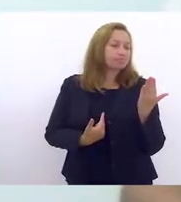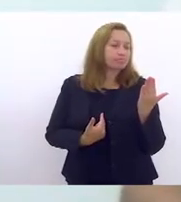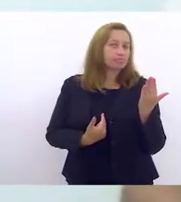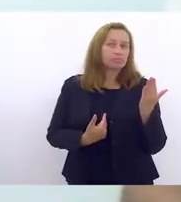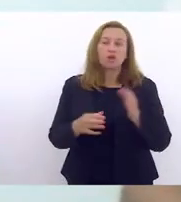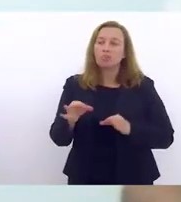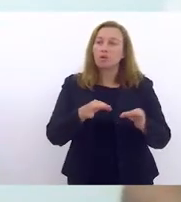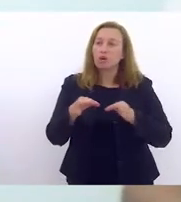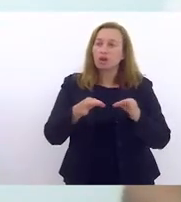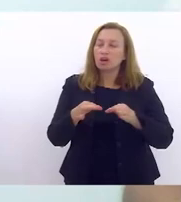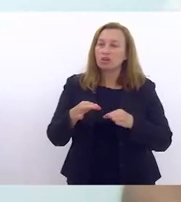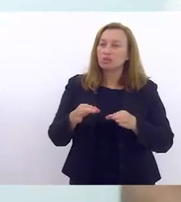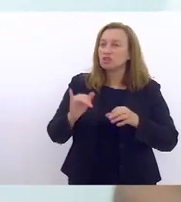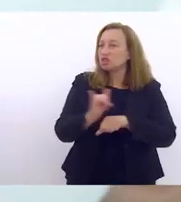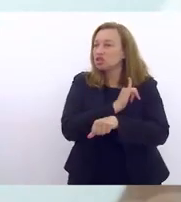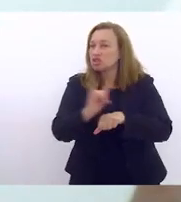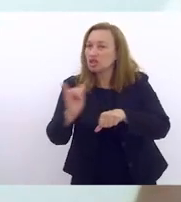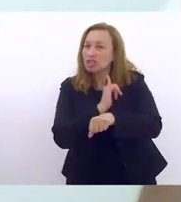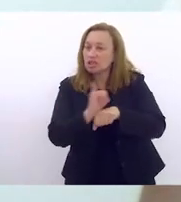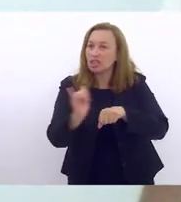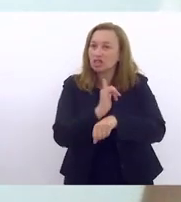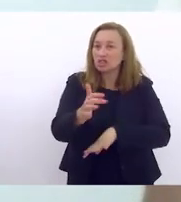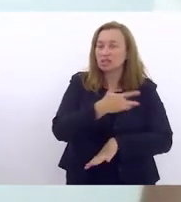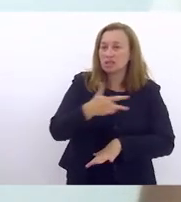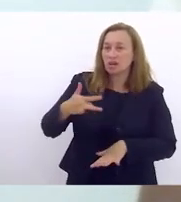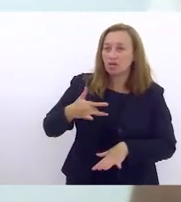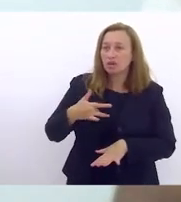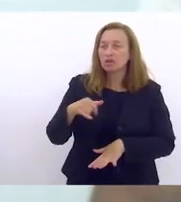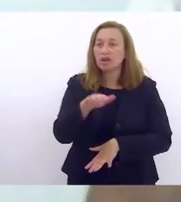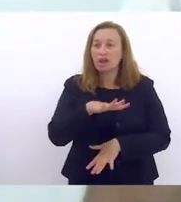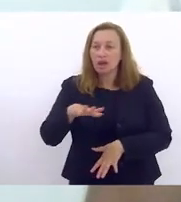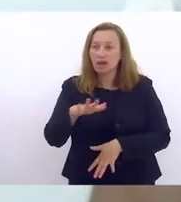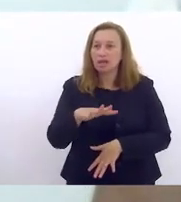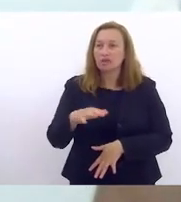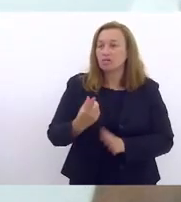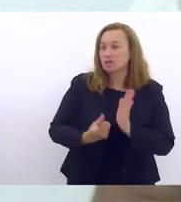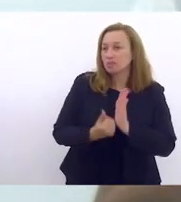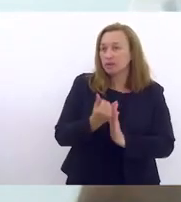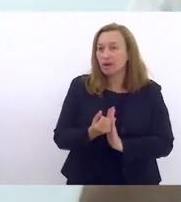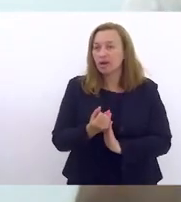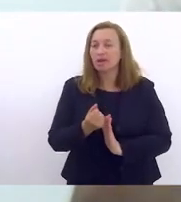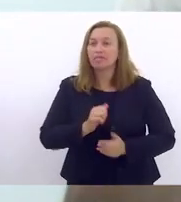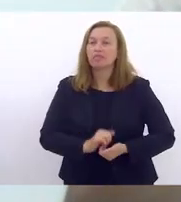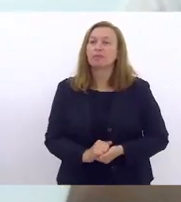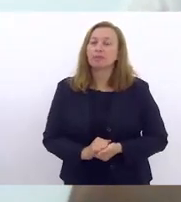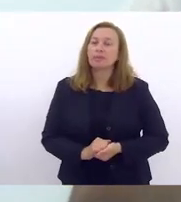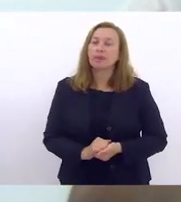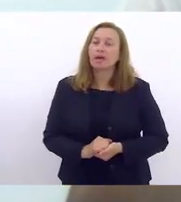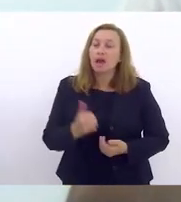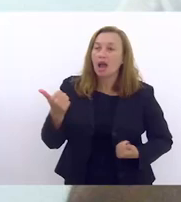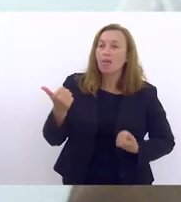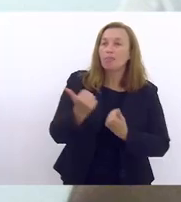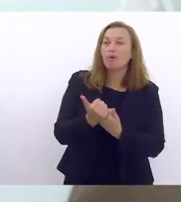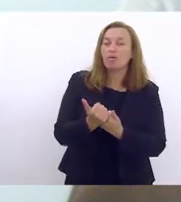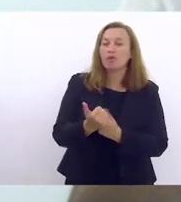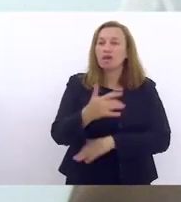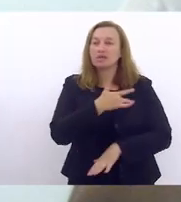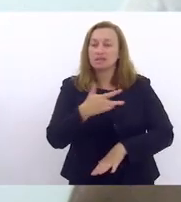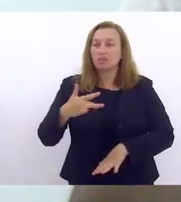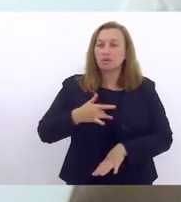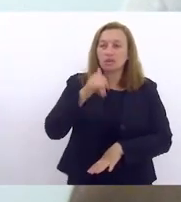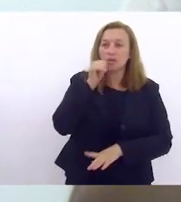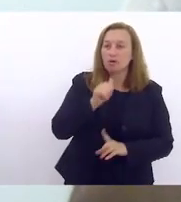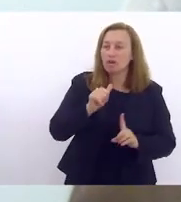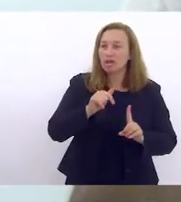Programa número tal, estratégia de gestão de saúde, unidade orçamentária tal... Apoio à saúde da mulher